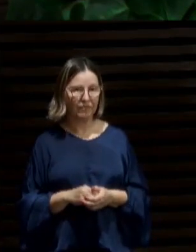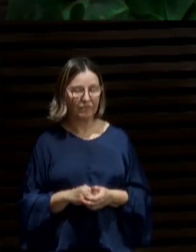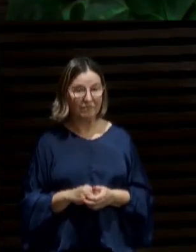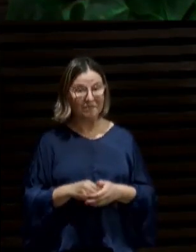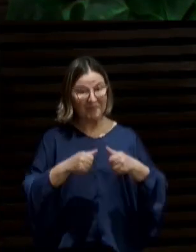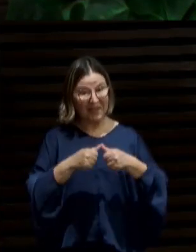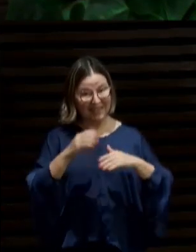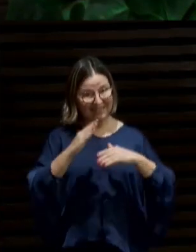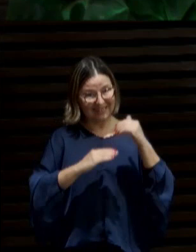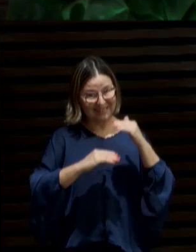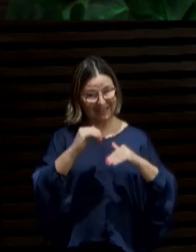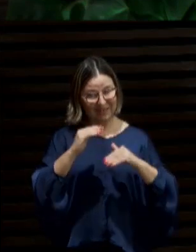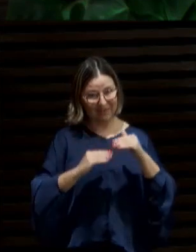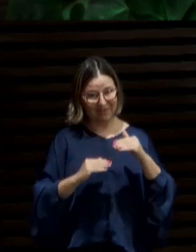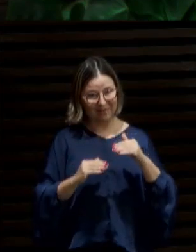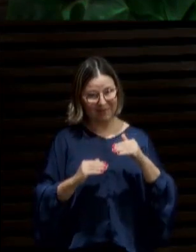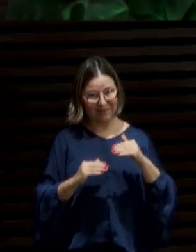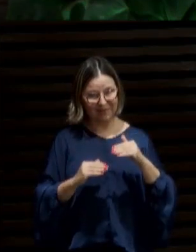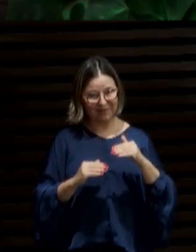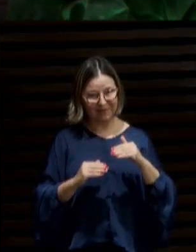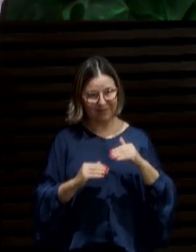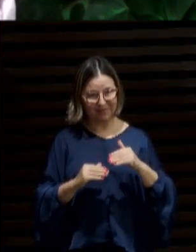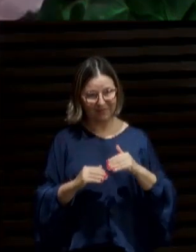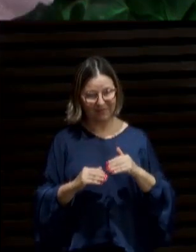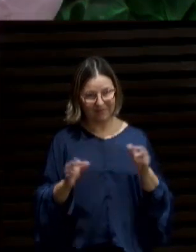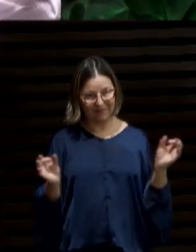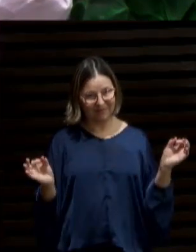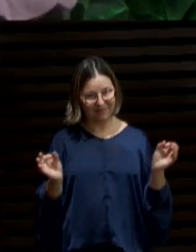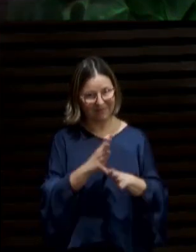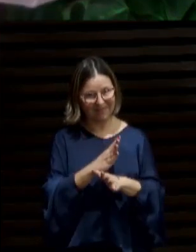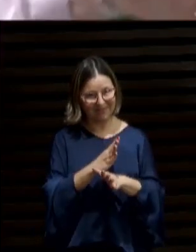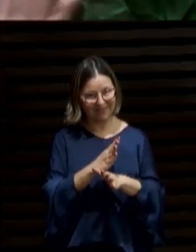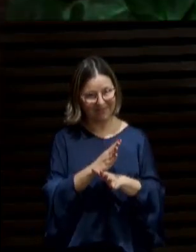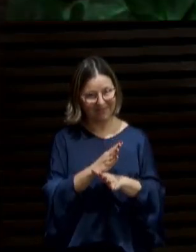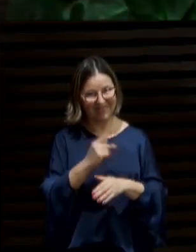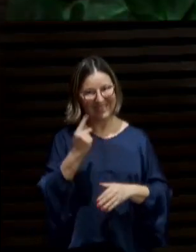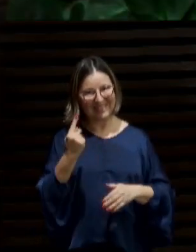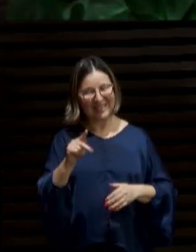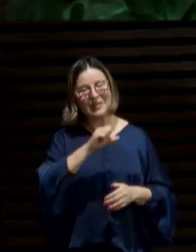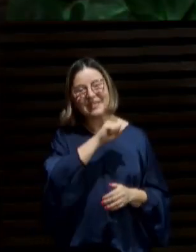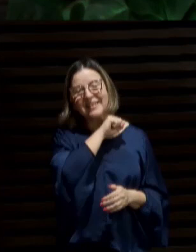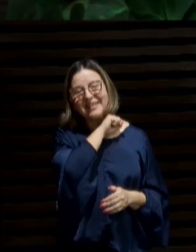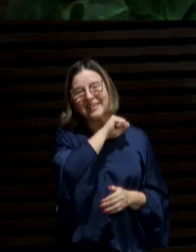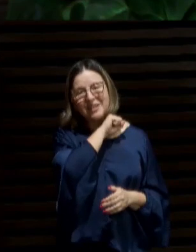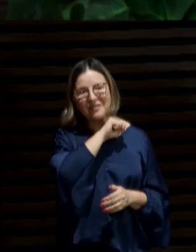essa obra é a consumação do seu sacrifício.